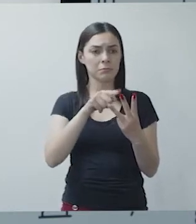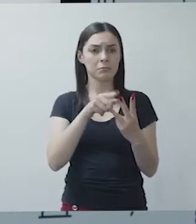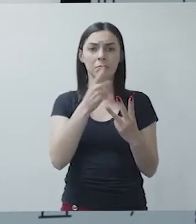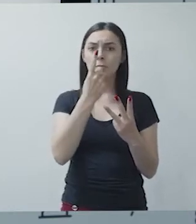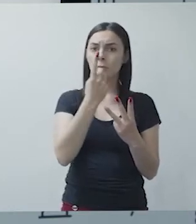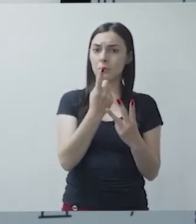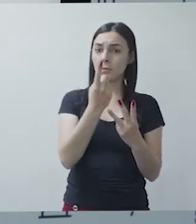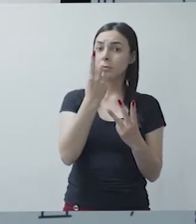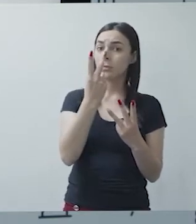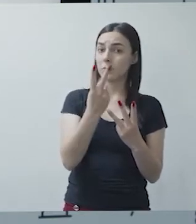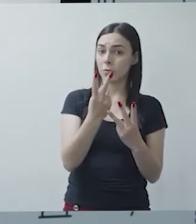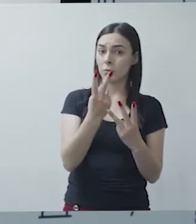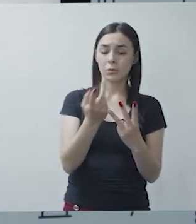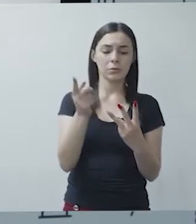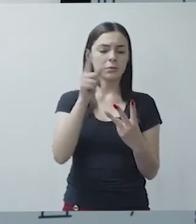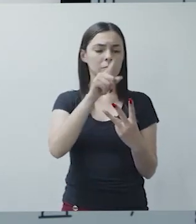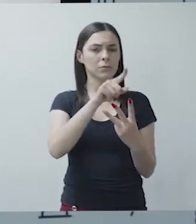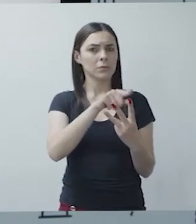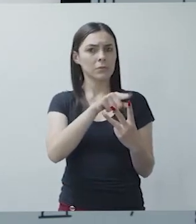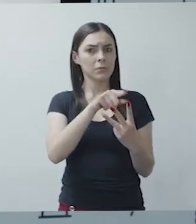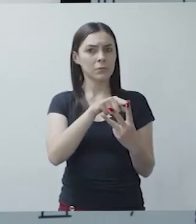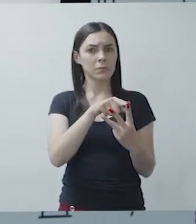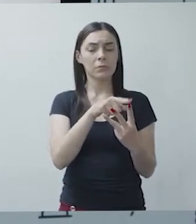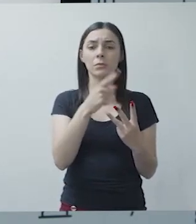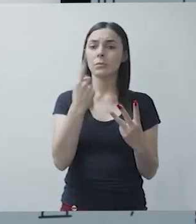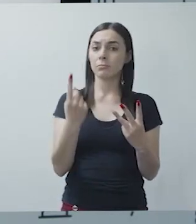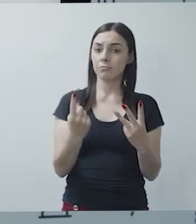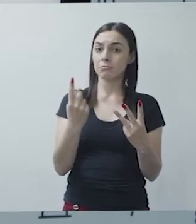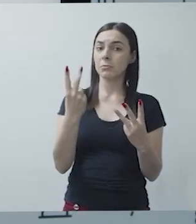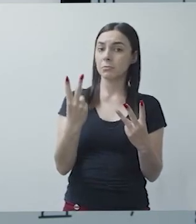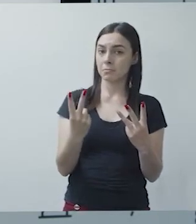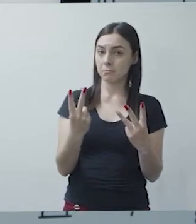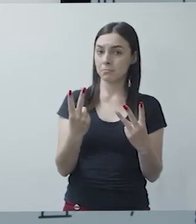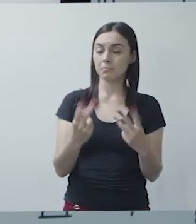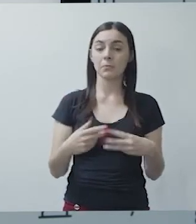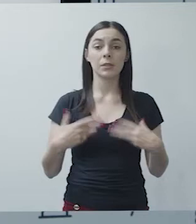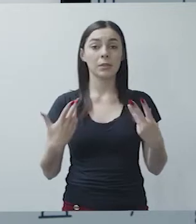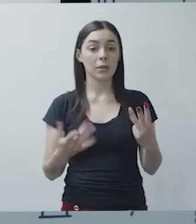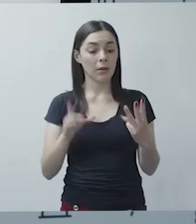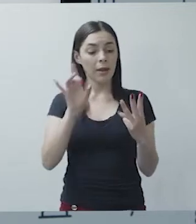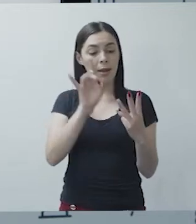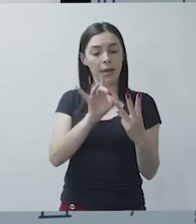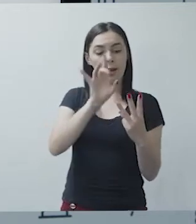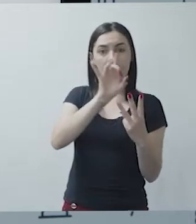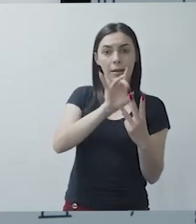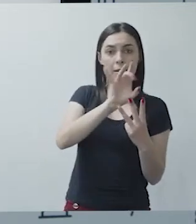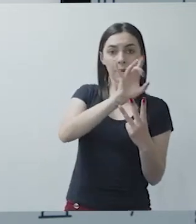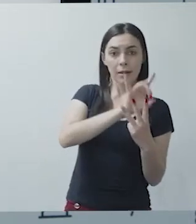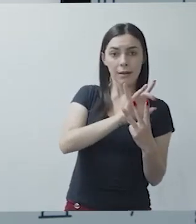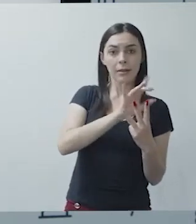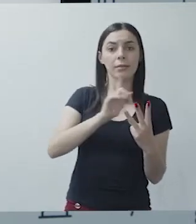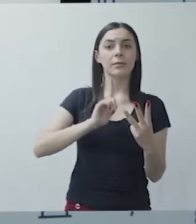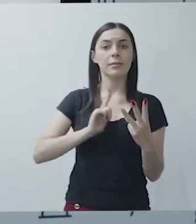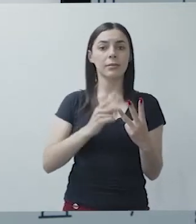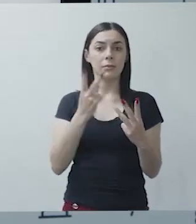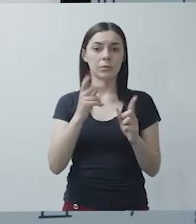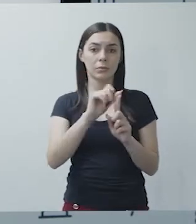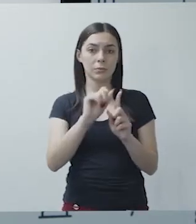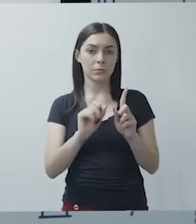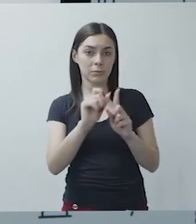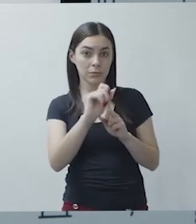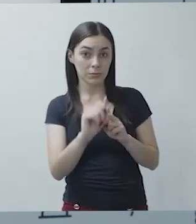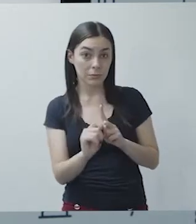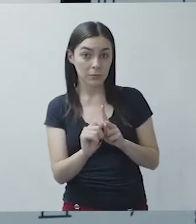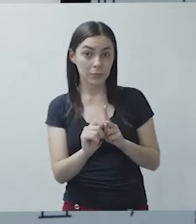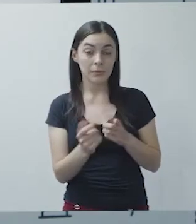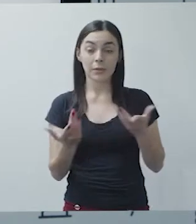Uma, duas. E o macaco cabeludo também. Uma, duas. Então, cada macaco ficou com duas bananas.